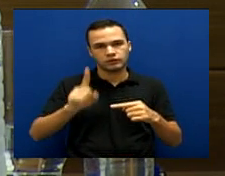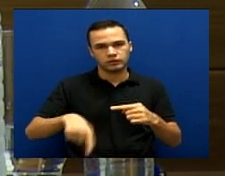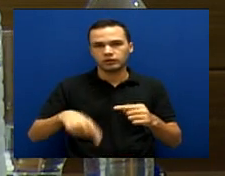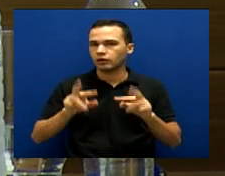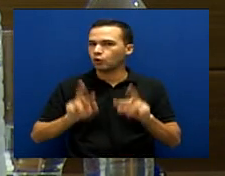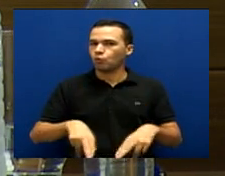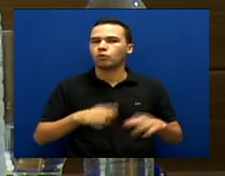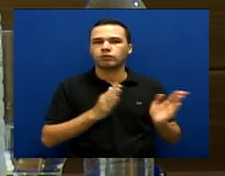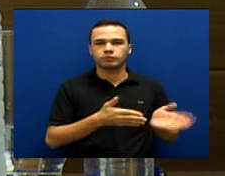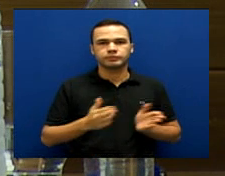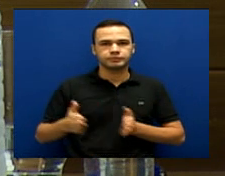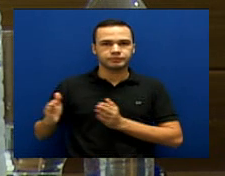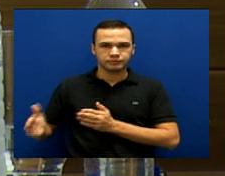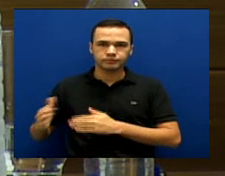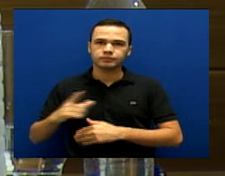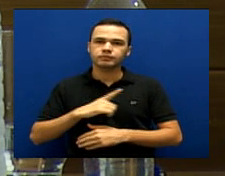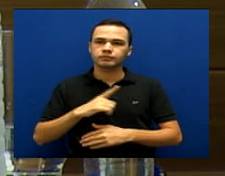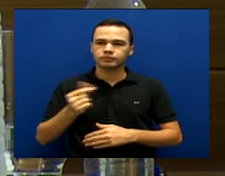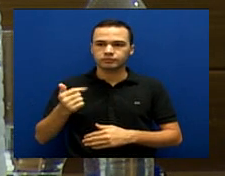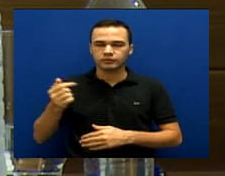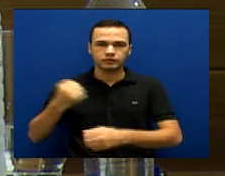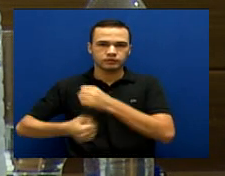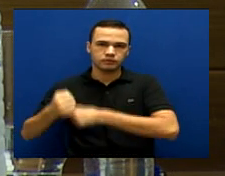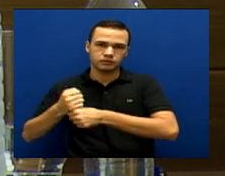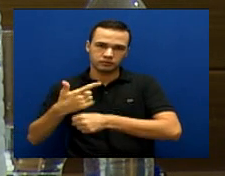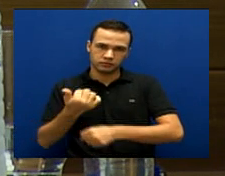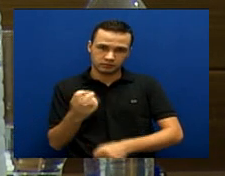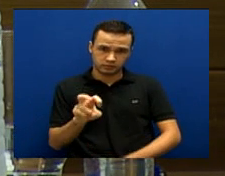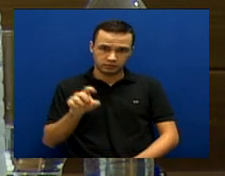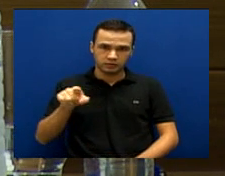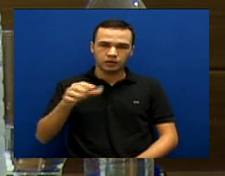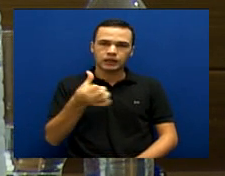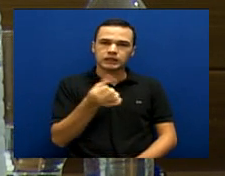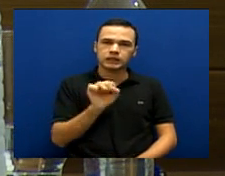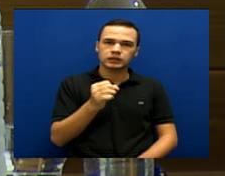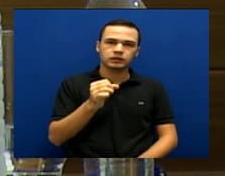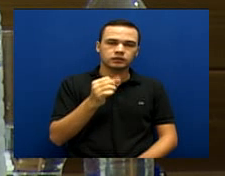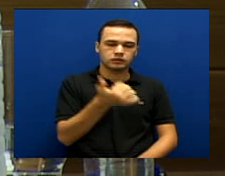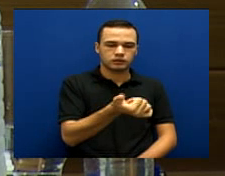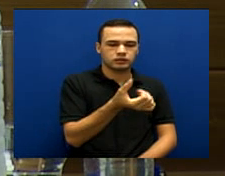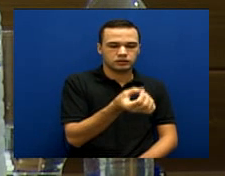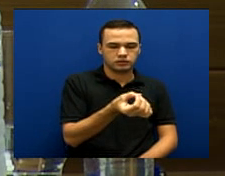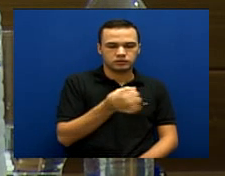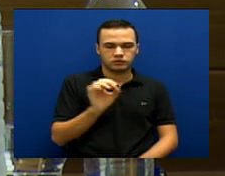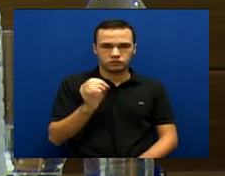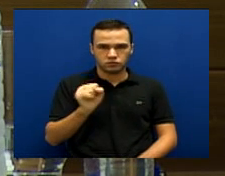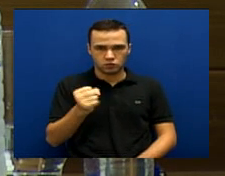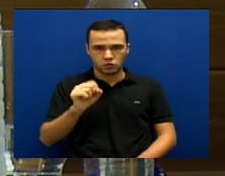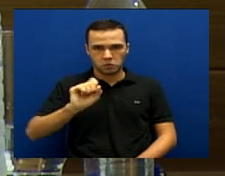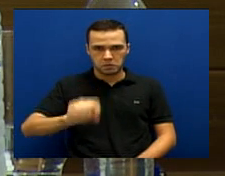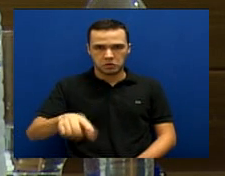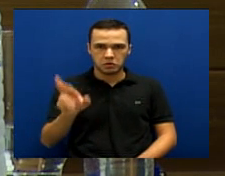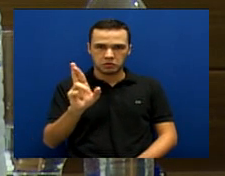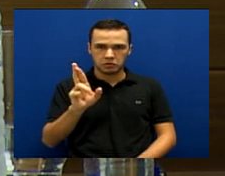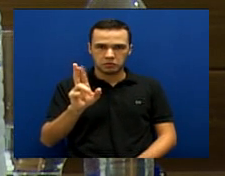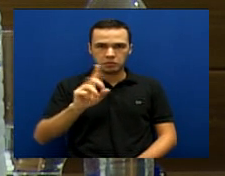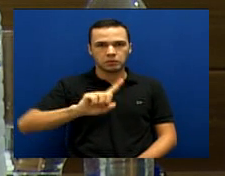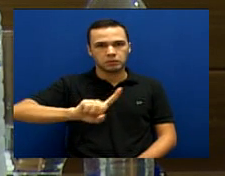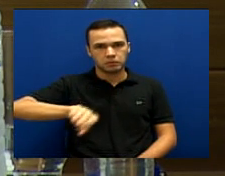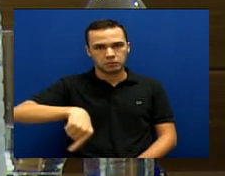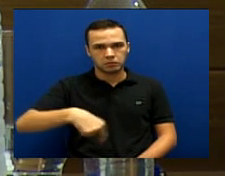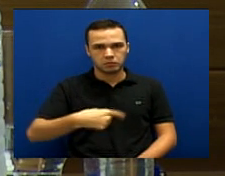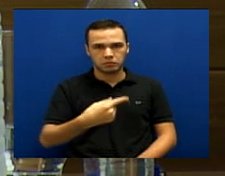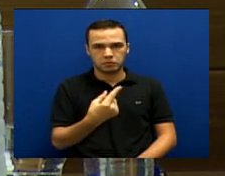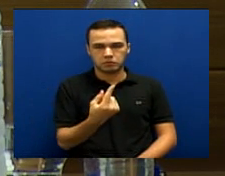seqüência arrecadado de 2015 de 608 mil 608